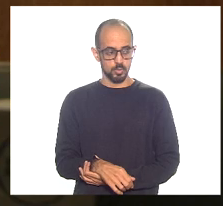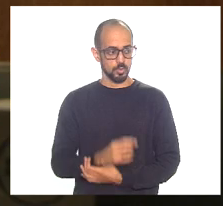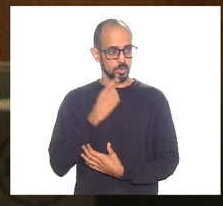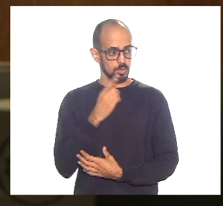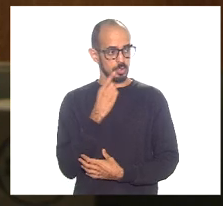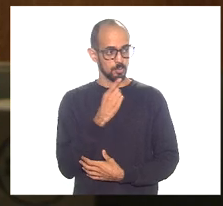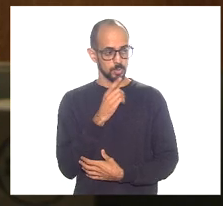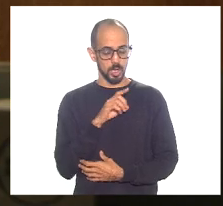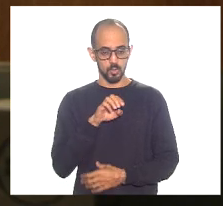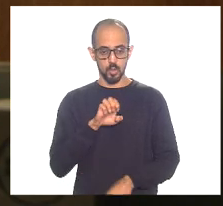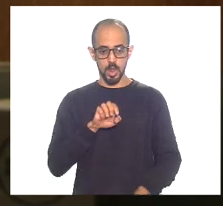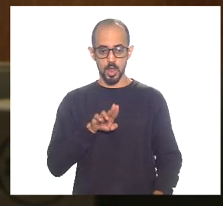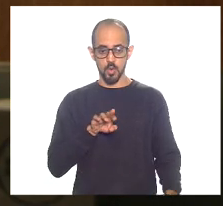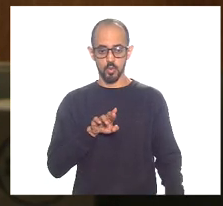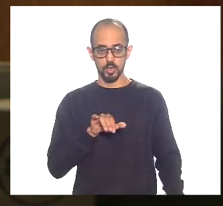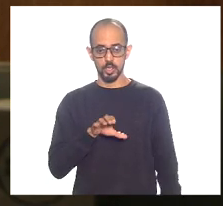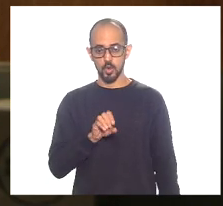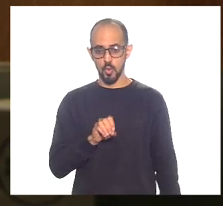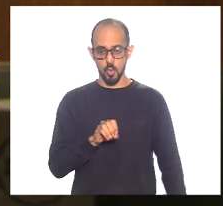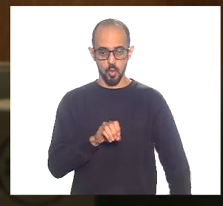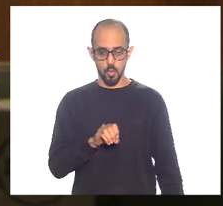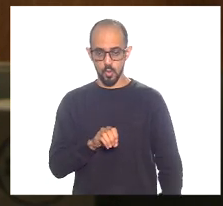Deputado Eurico Júnior.